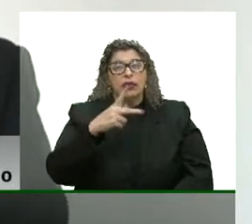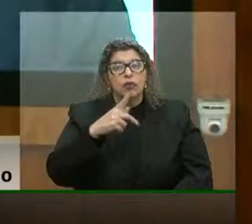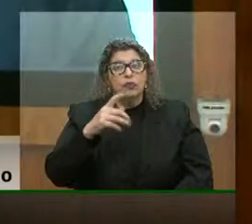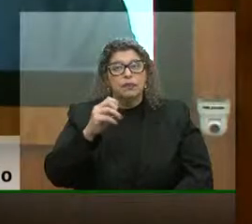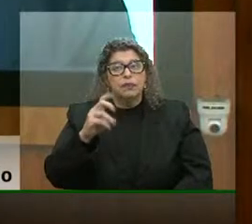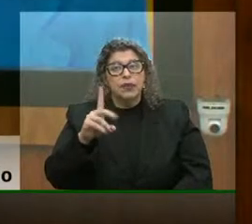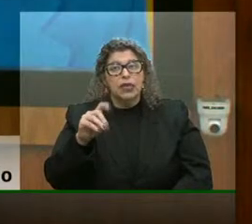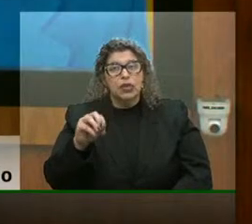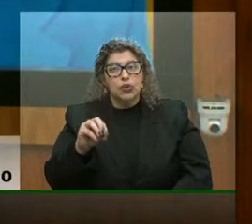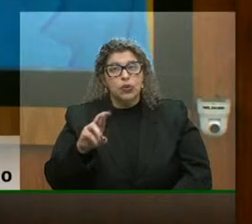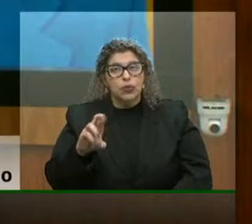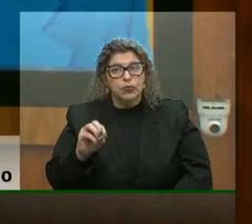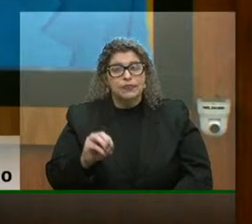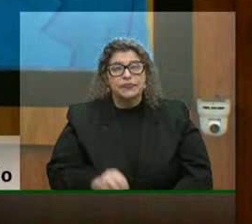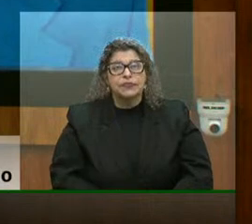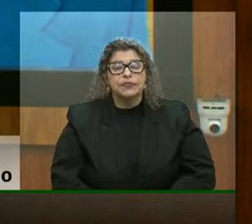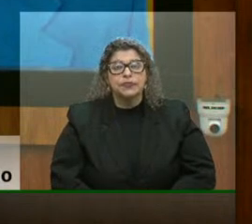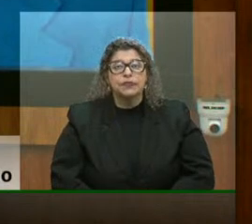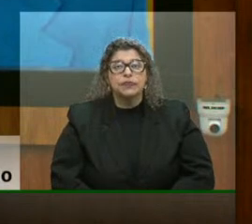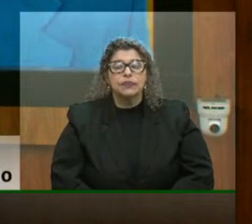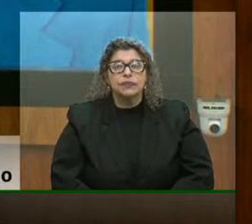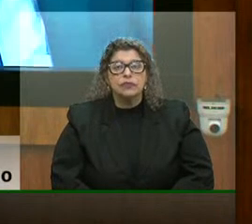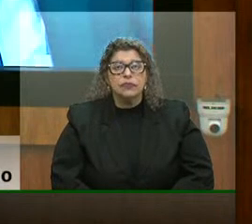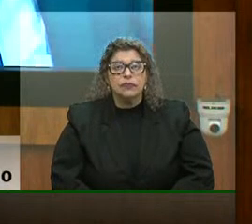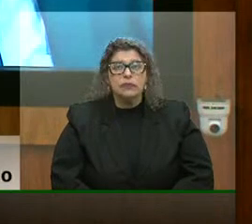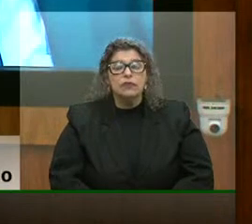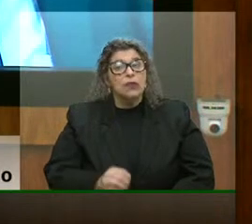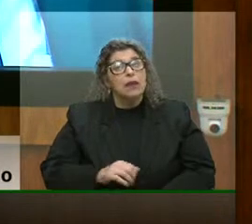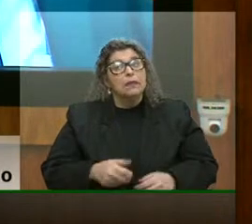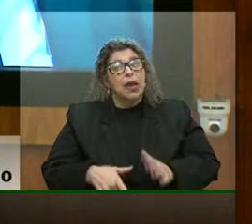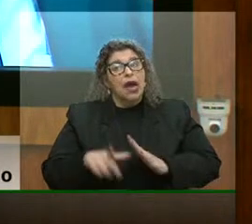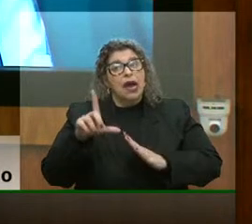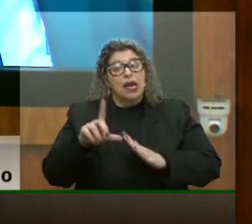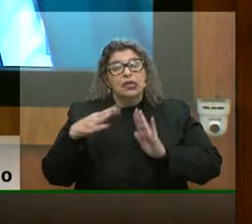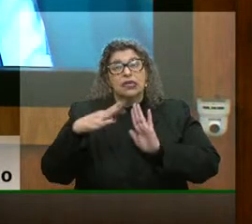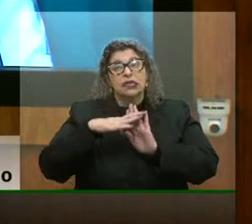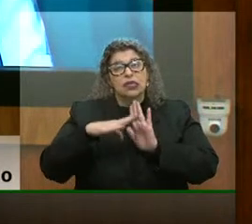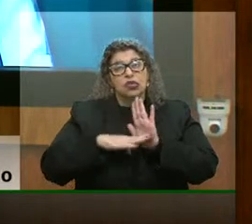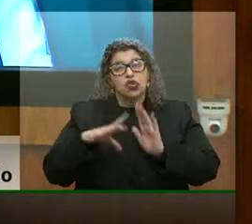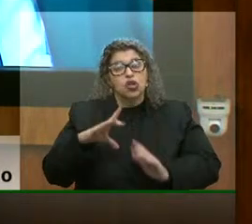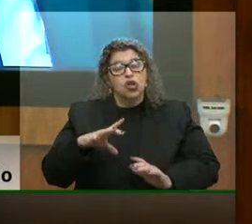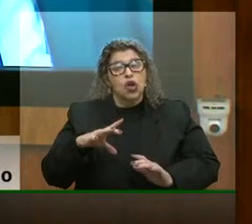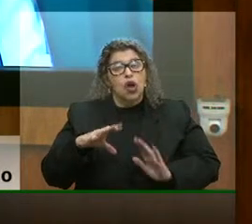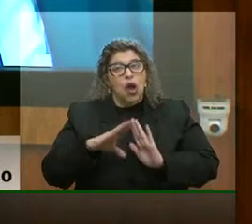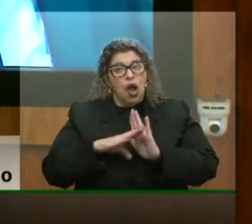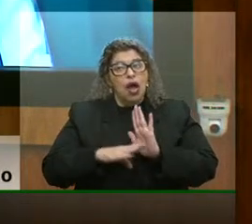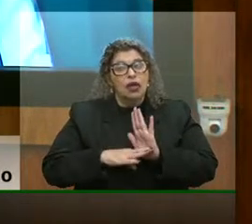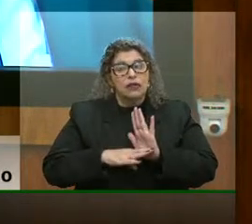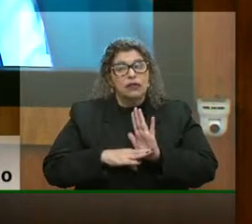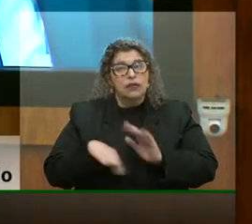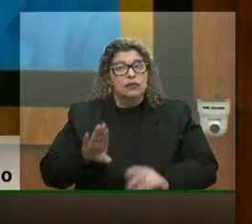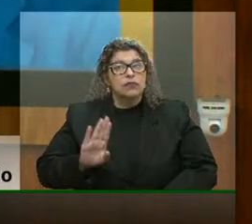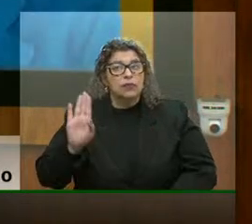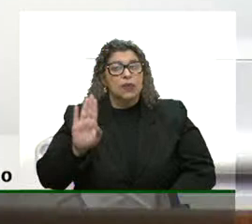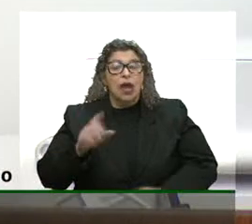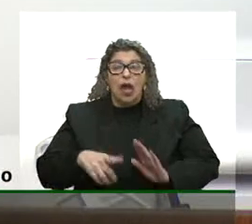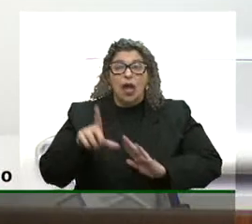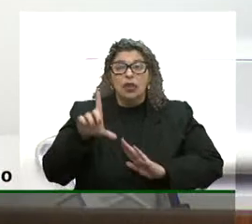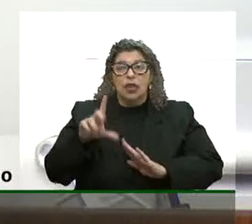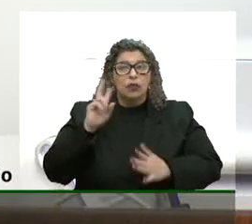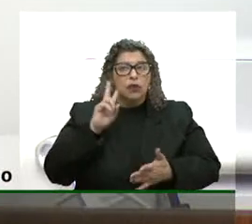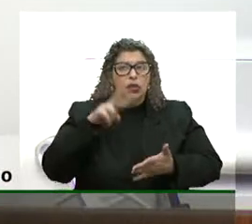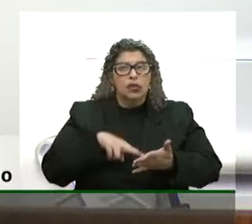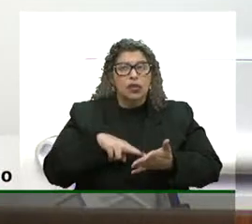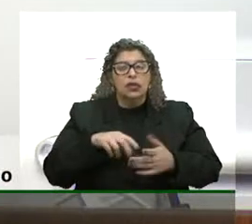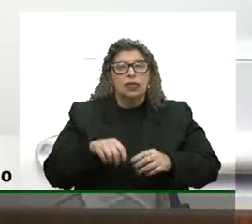Uma questão de ordem, presidente. Eu já via, só antes de ouvir a questão de ordem, deputado Pedro Pereira, a manifestação que eu li anteriormente aos